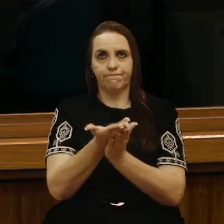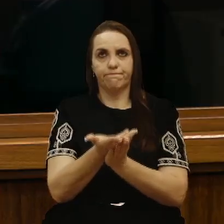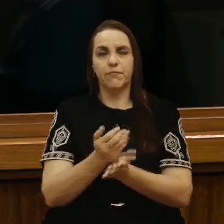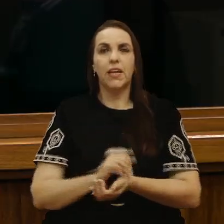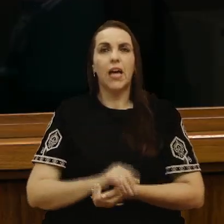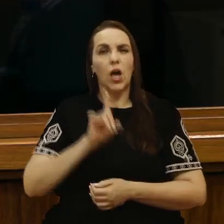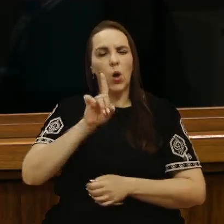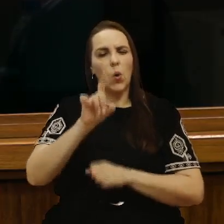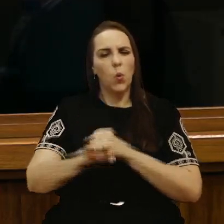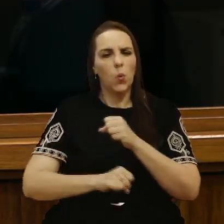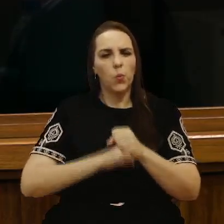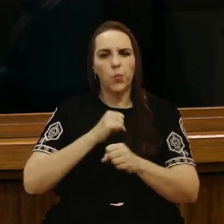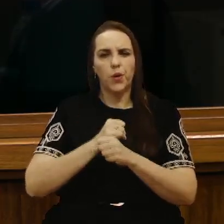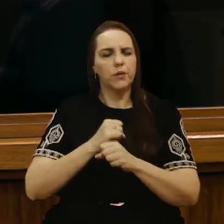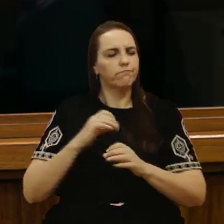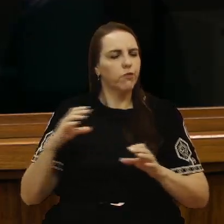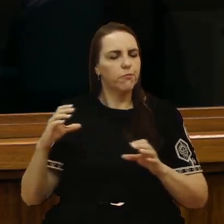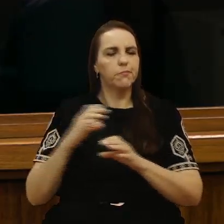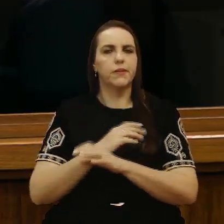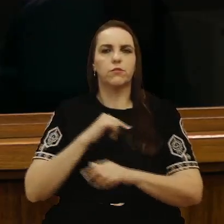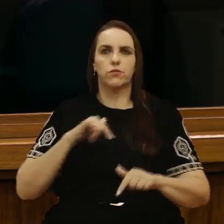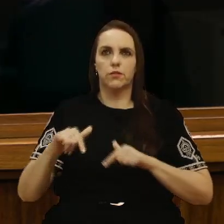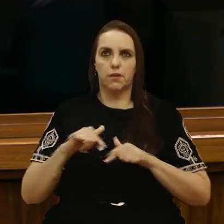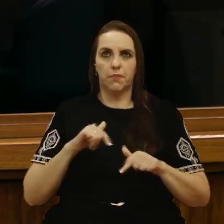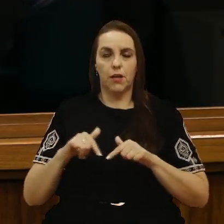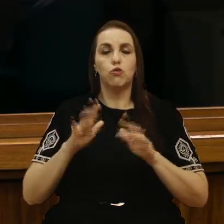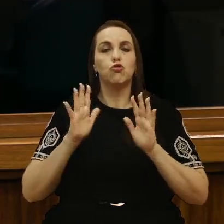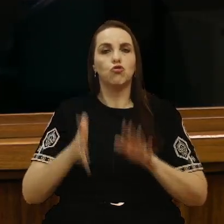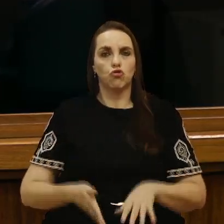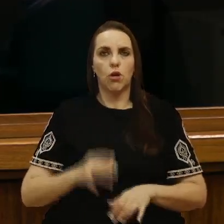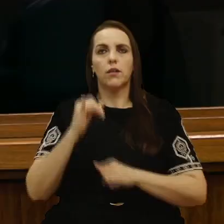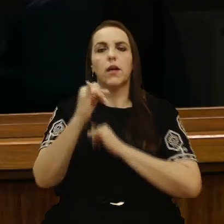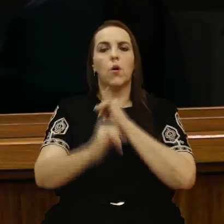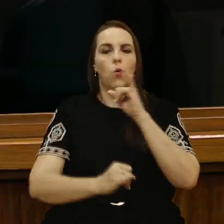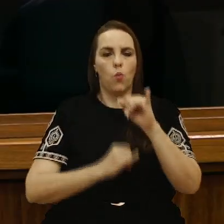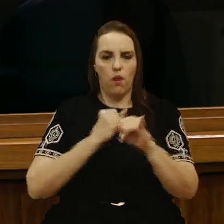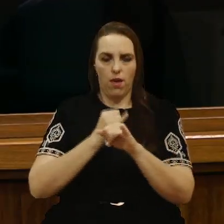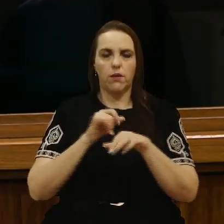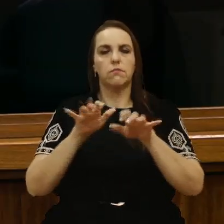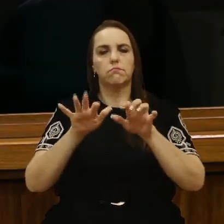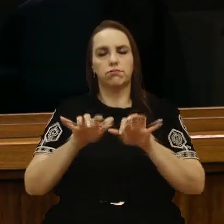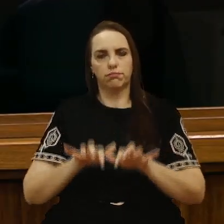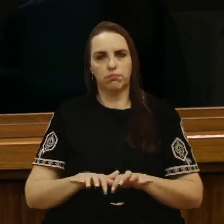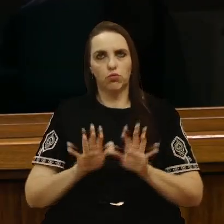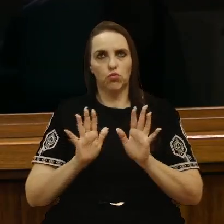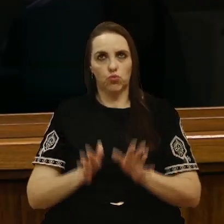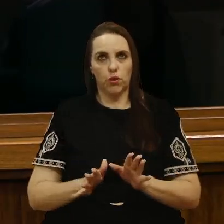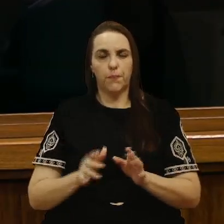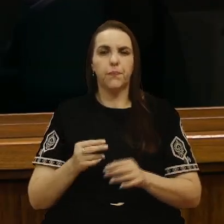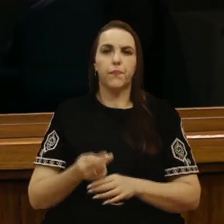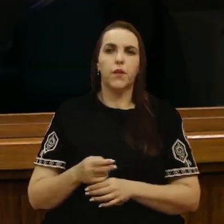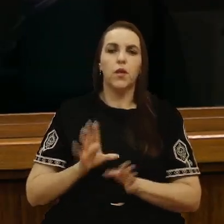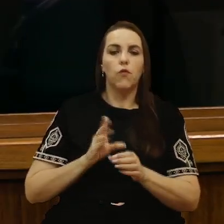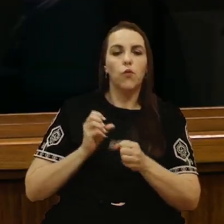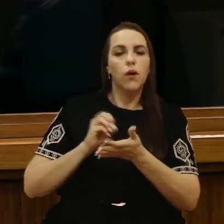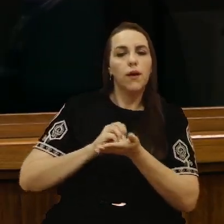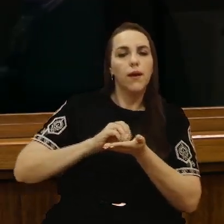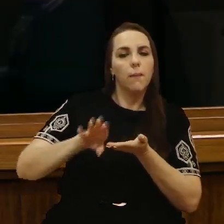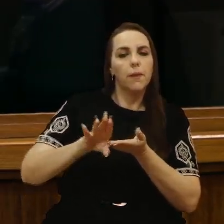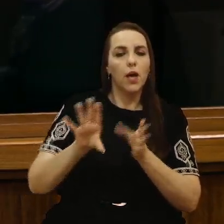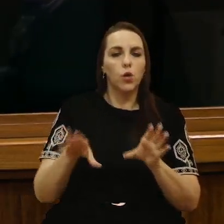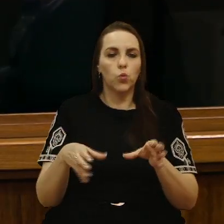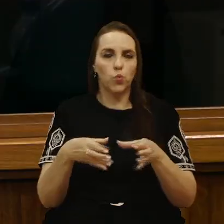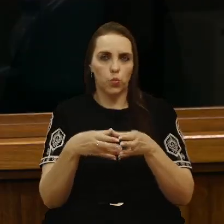de um ano inteiro, já está online. Eu vou até passar no grupo dos vereadores e vereadoras, porque é uma